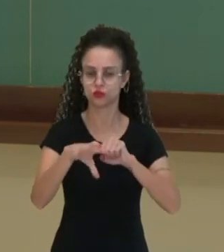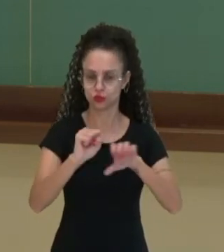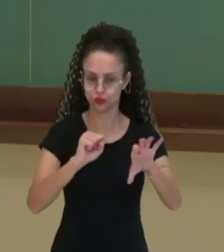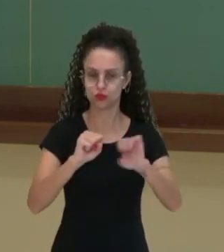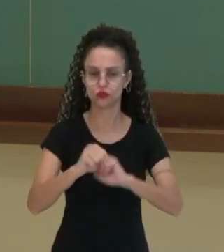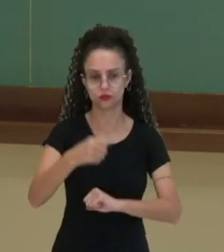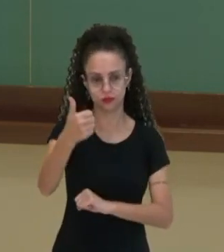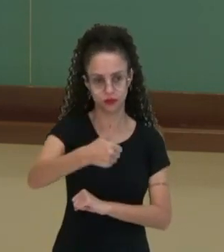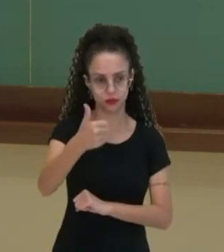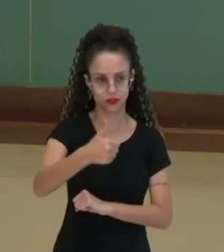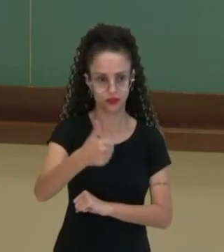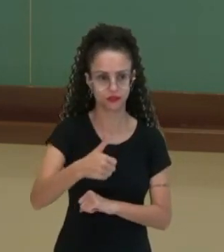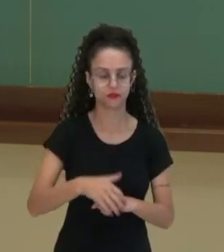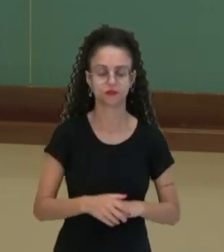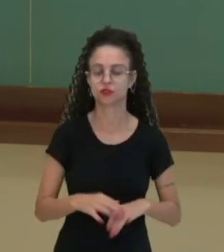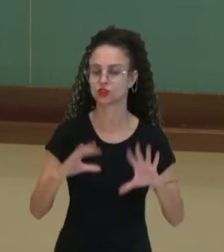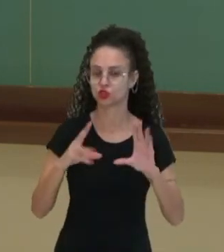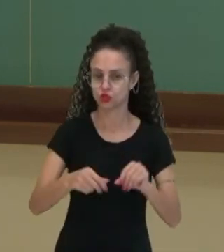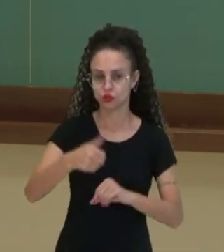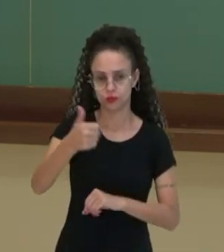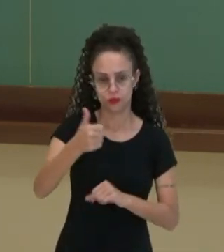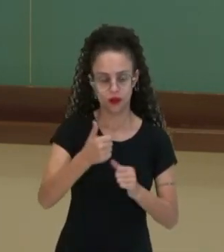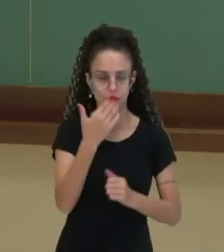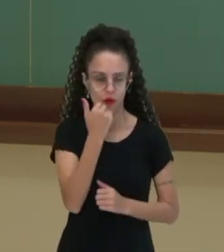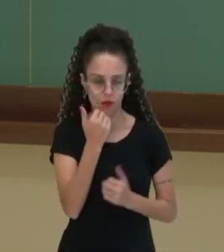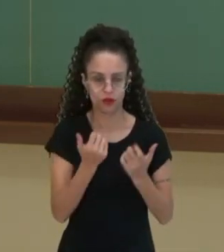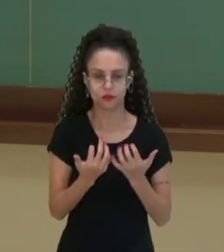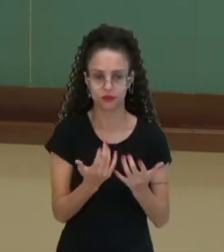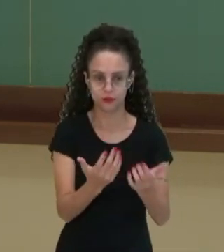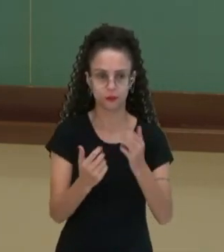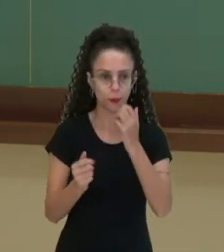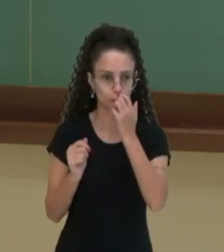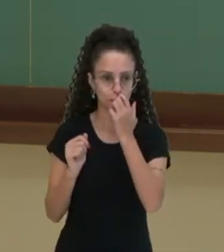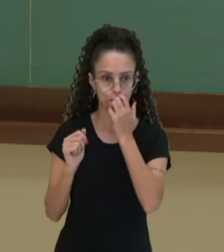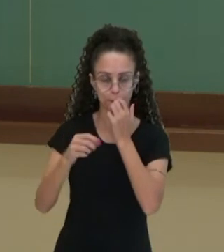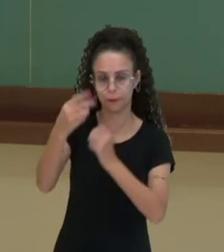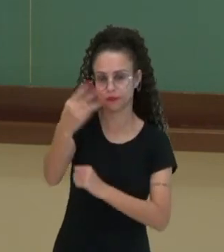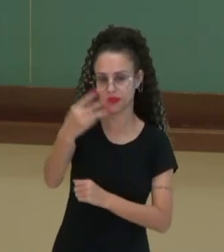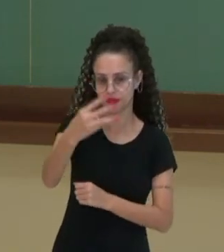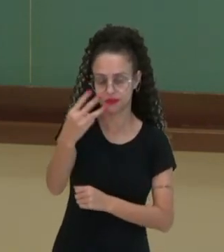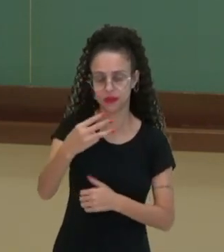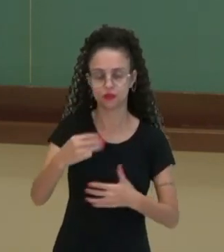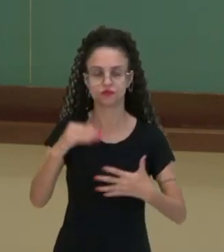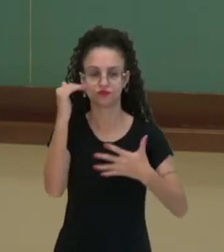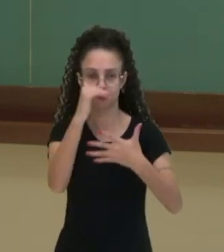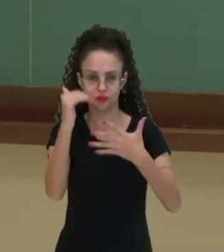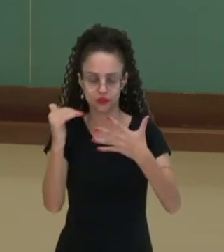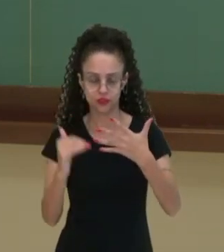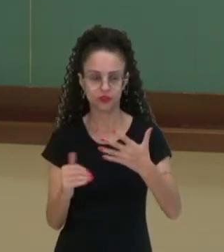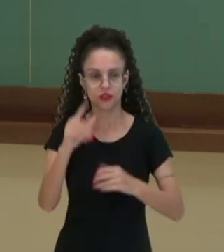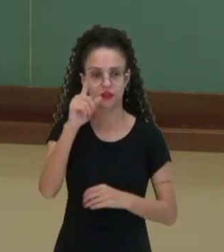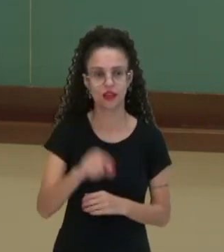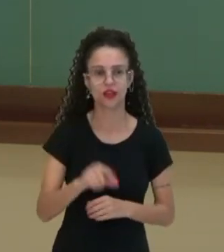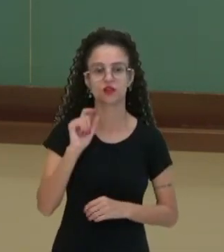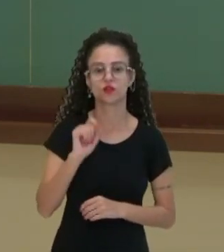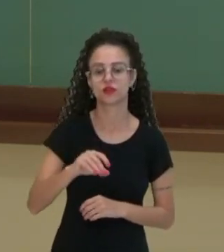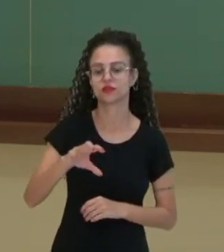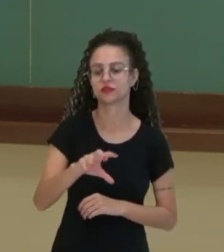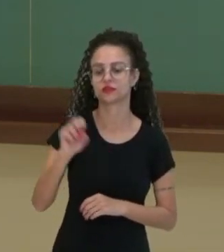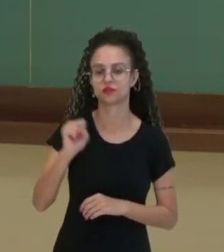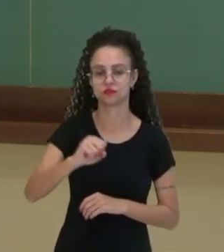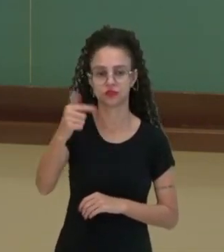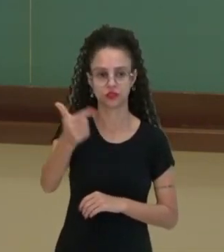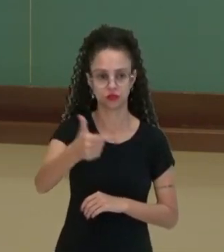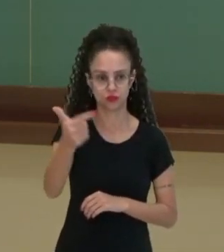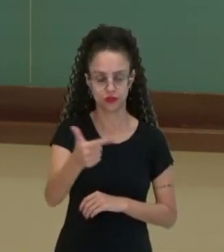ok? Todos aqueles organismos herbívoros que se alimentam dos produtores. O terceiro nível trófico, ele é composto pelos consumidores